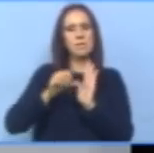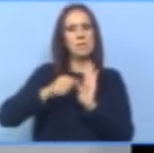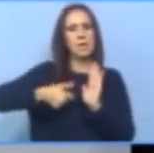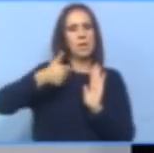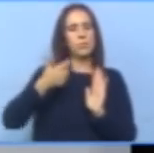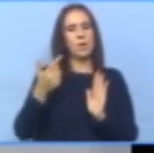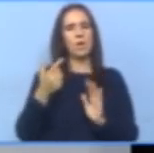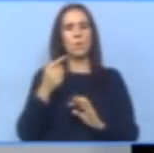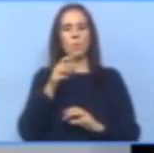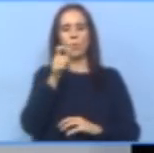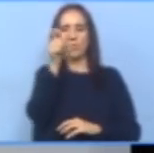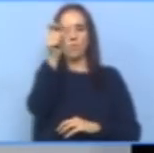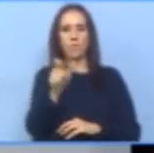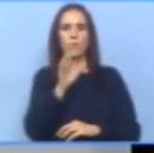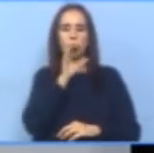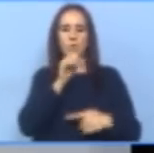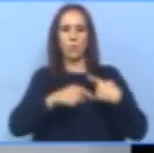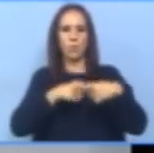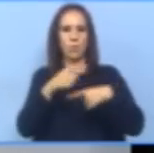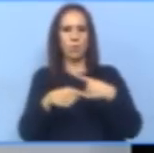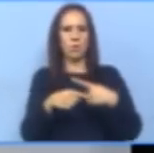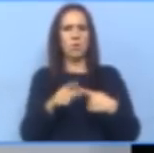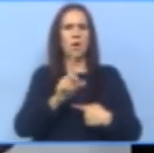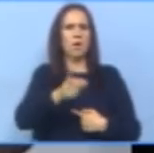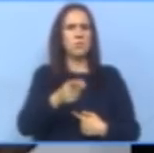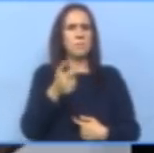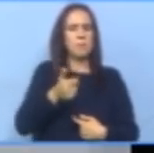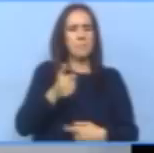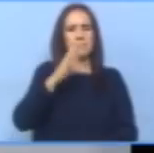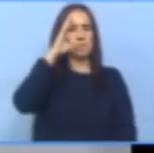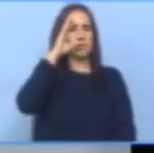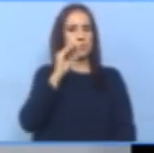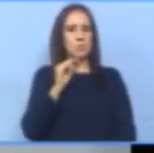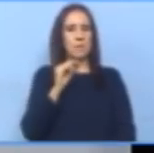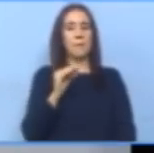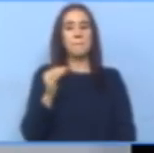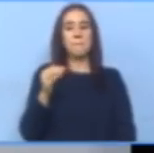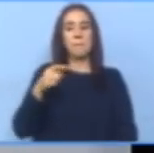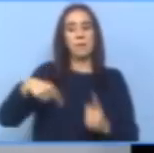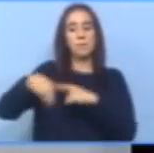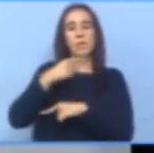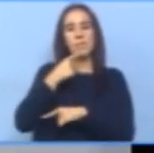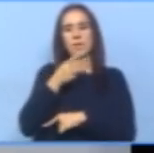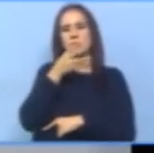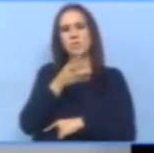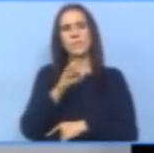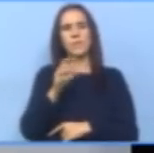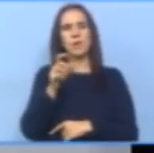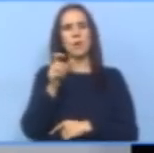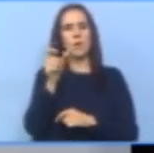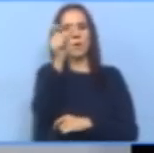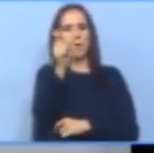do Filho do Homem, que não sabemos dizer muito bem o que é. A maioria dos exegetas diz que esta designação Filho do Homem significa